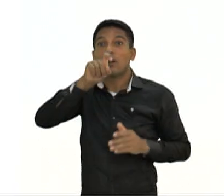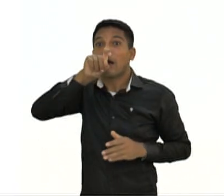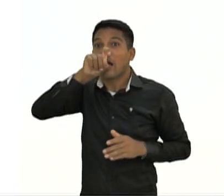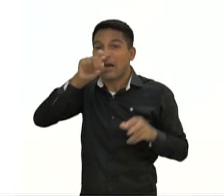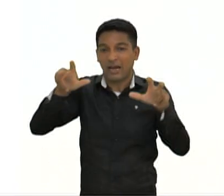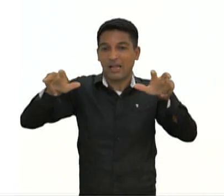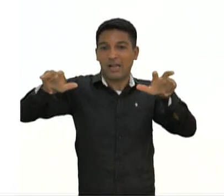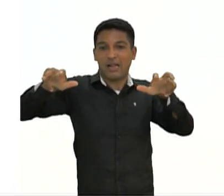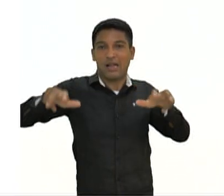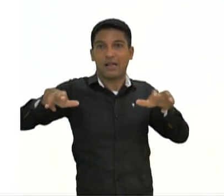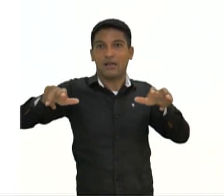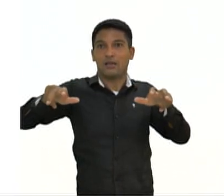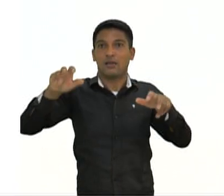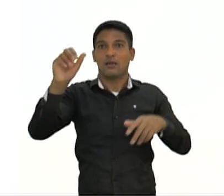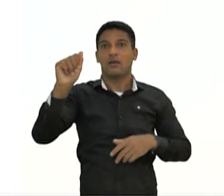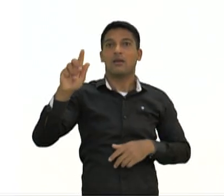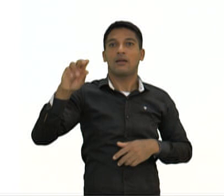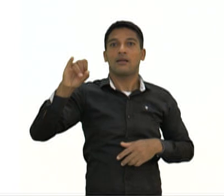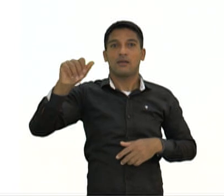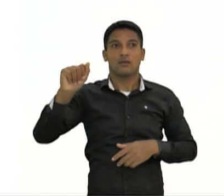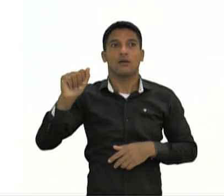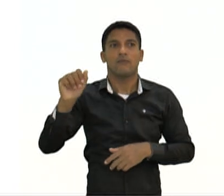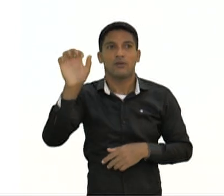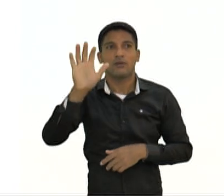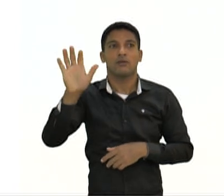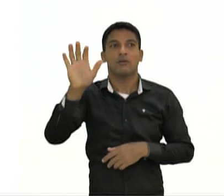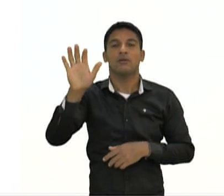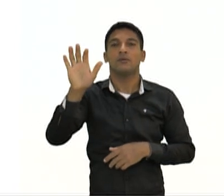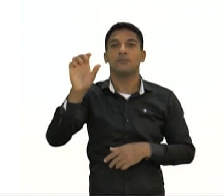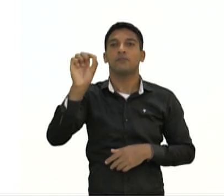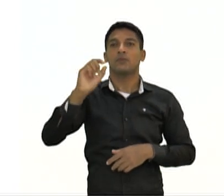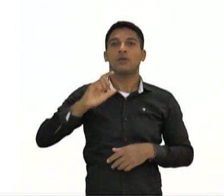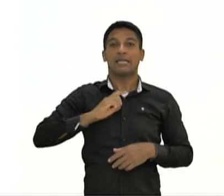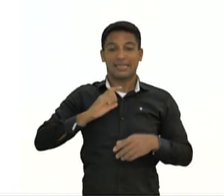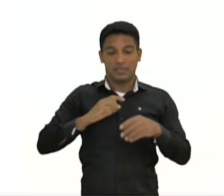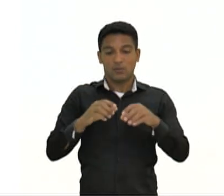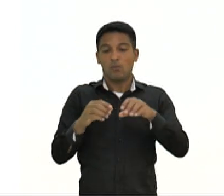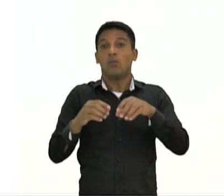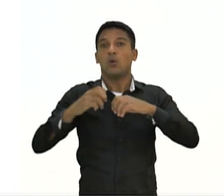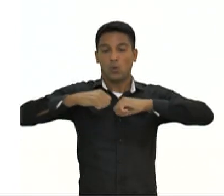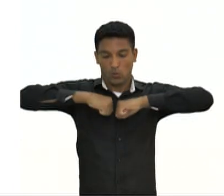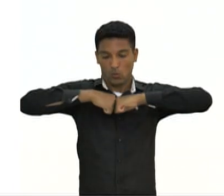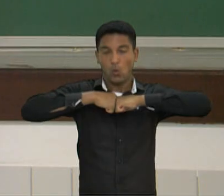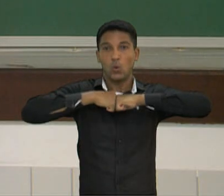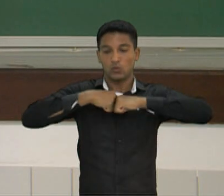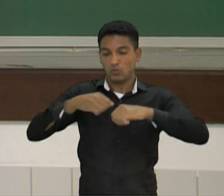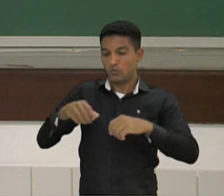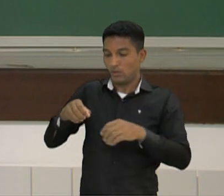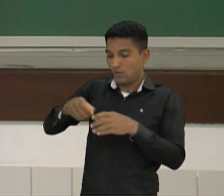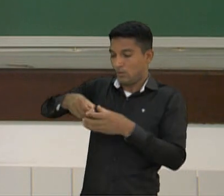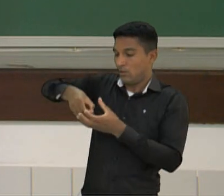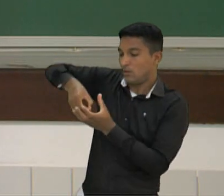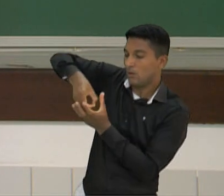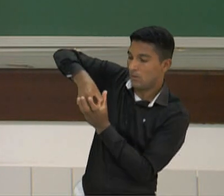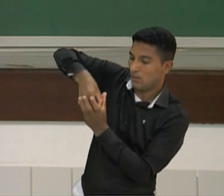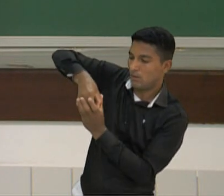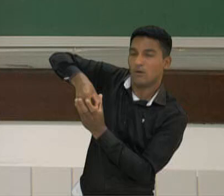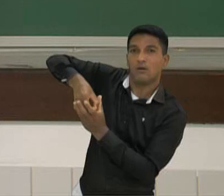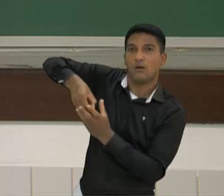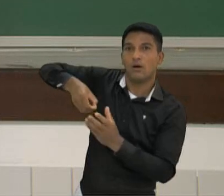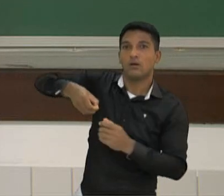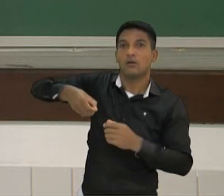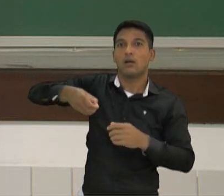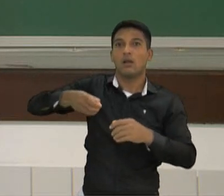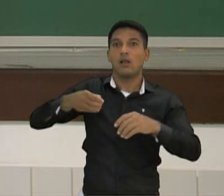desenho, existem maiores espaços com preenchimento de ar dentro desses ossos, tá? Isso é importante porque é uma adaptação que esse ser vivo